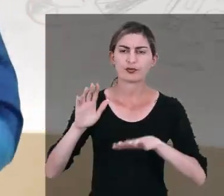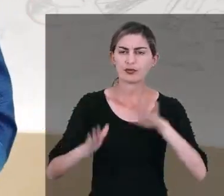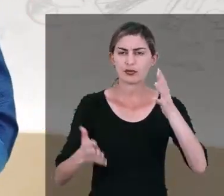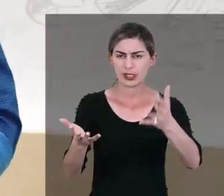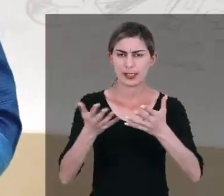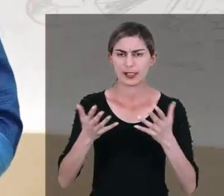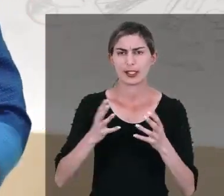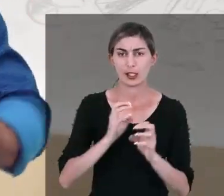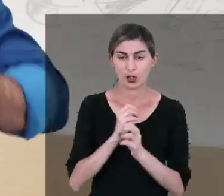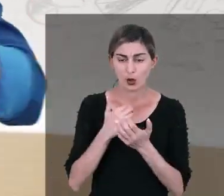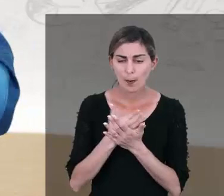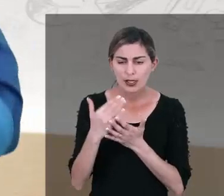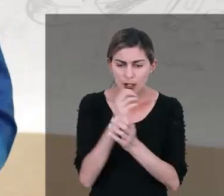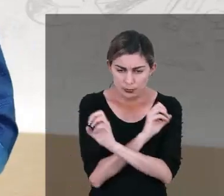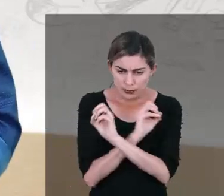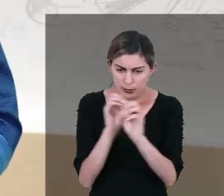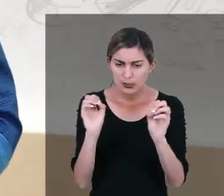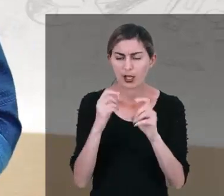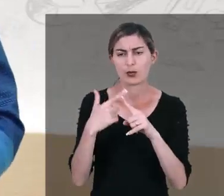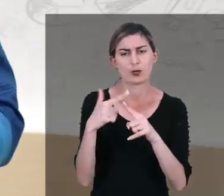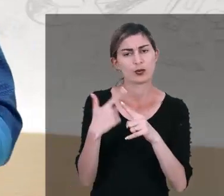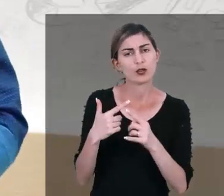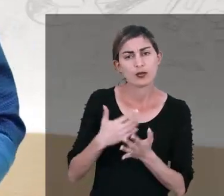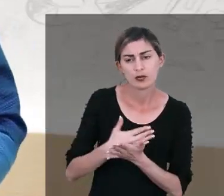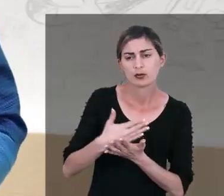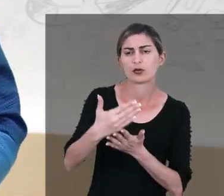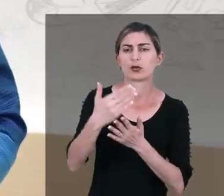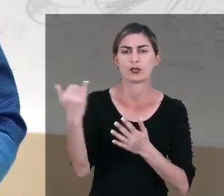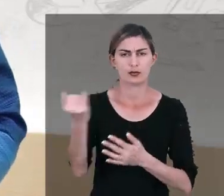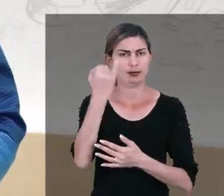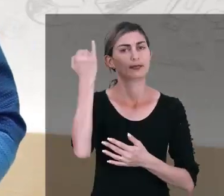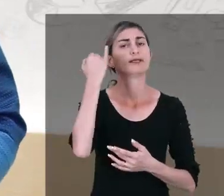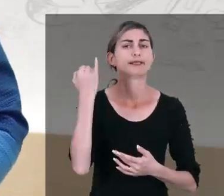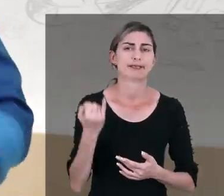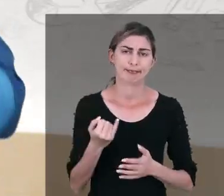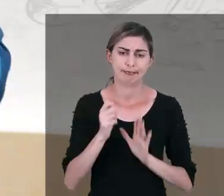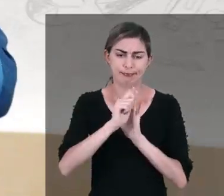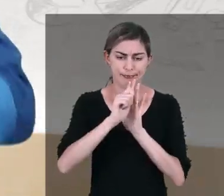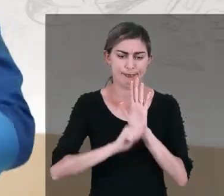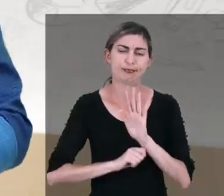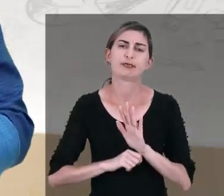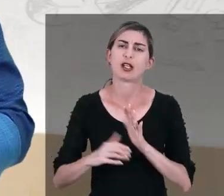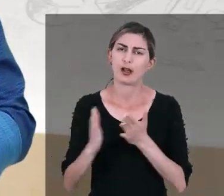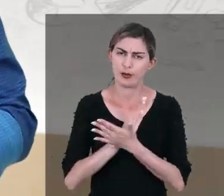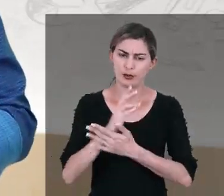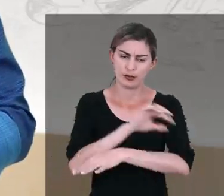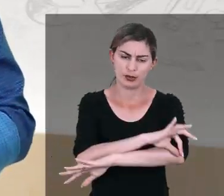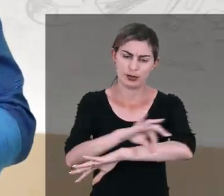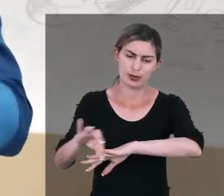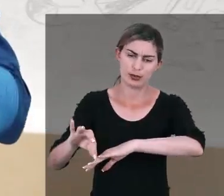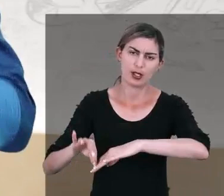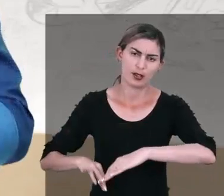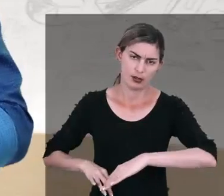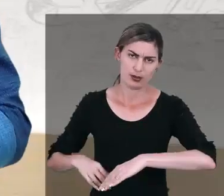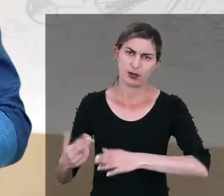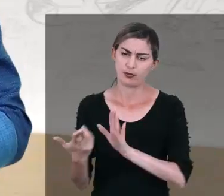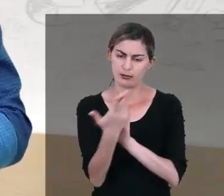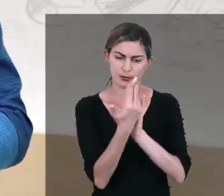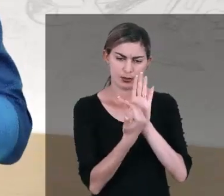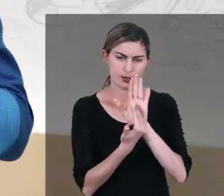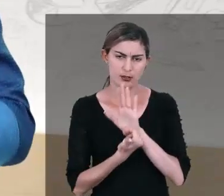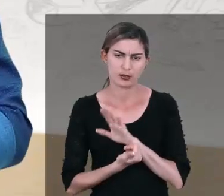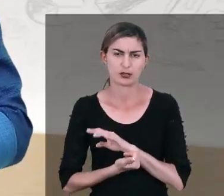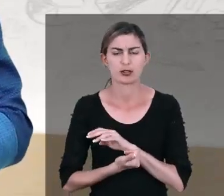criando uma coisa do zero, por que você criou aquilo? Isso é muito importante. Alguns arquitetos e designers